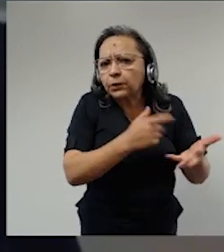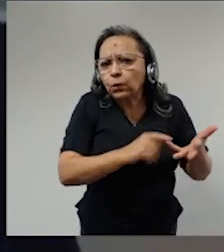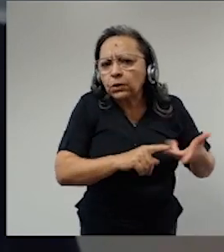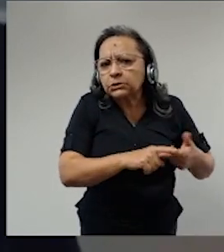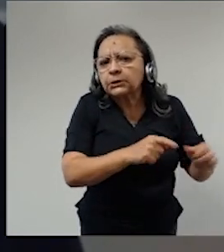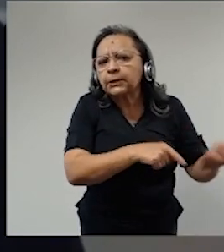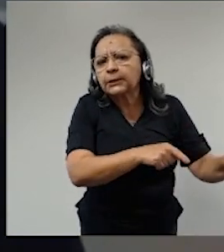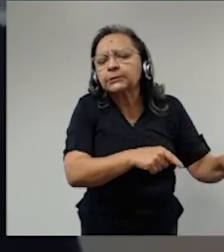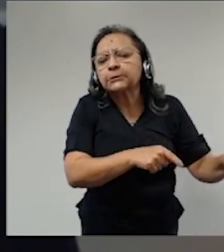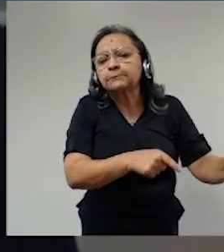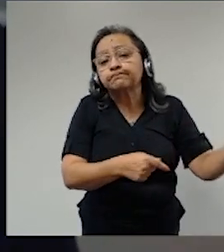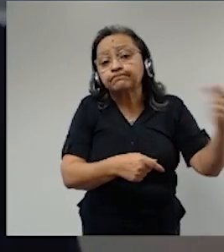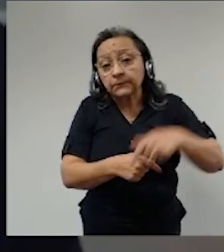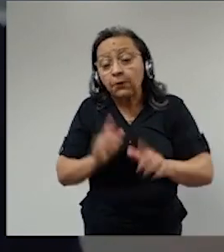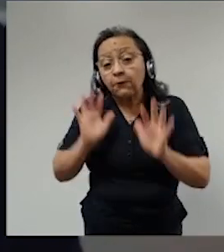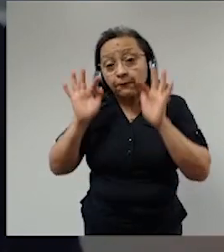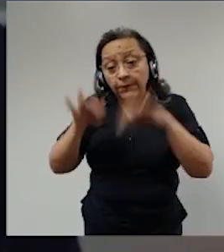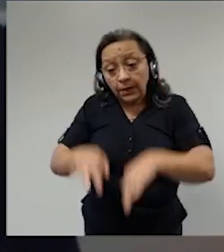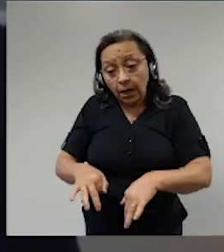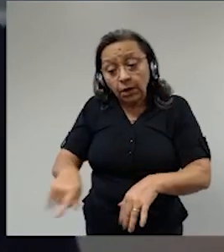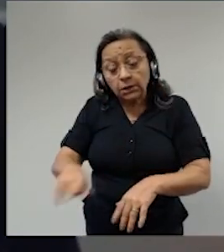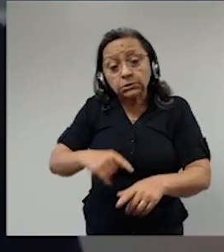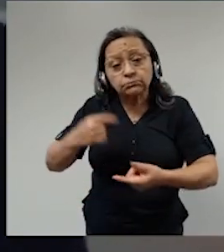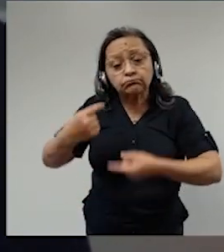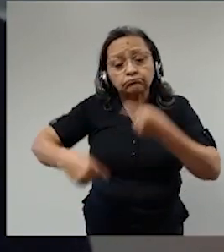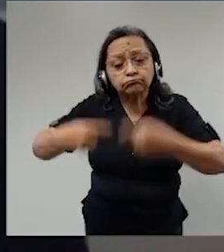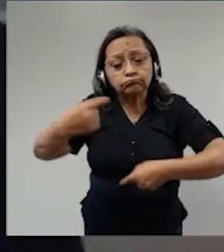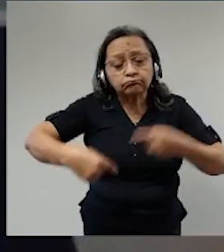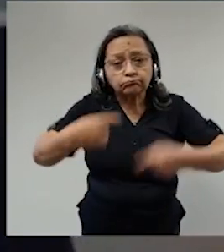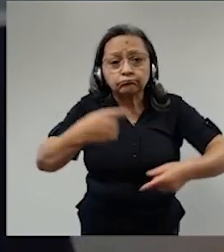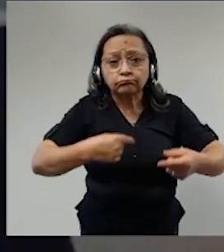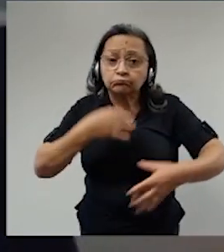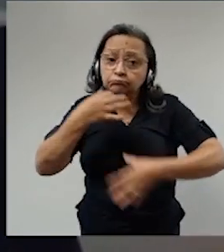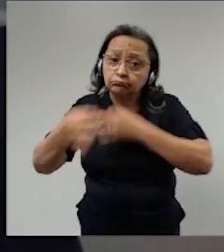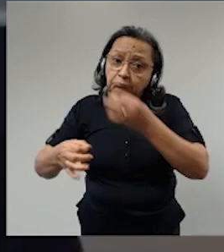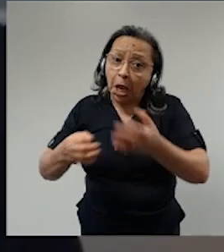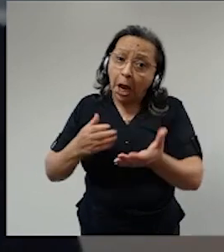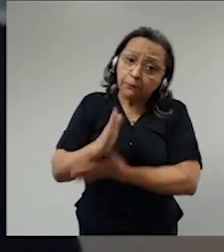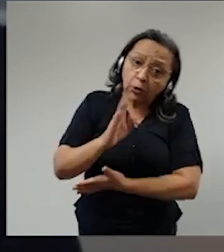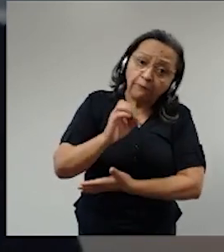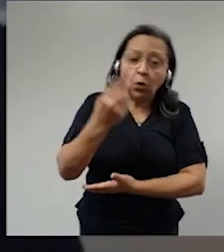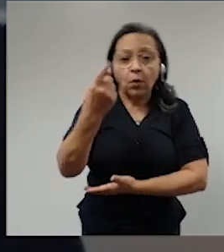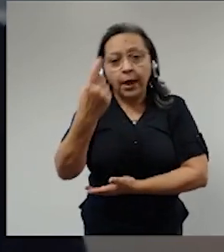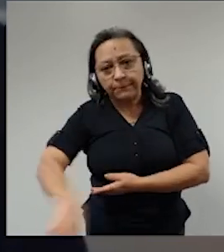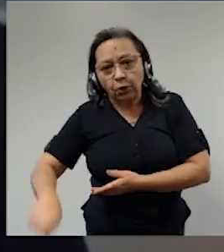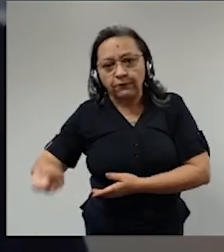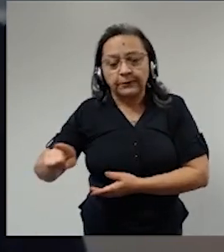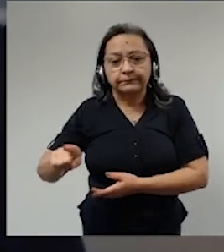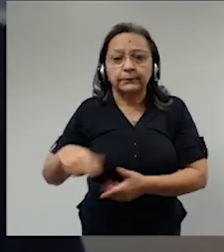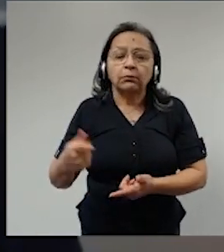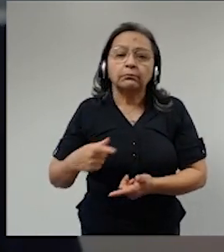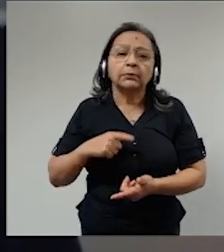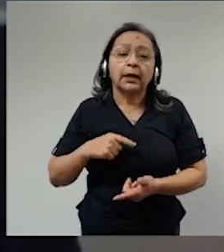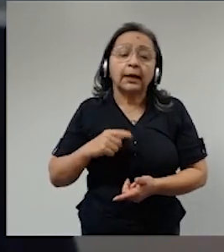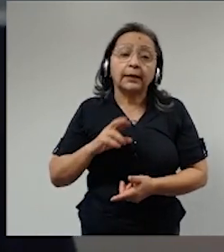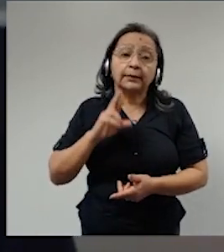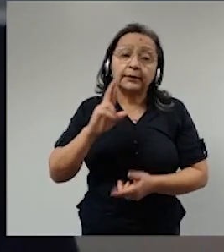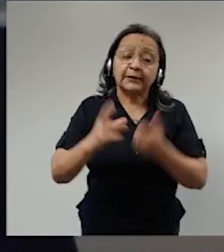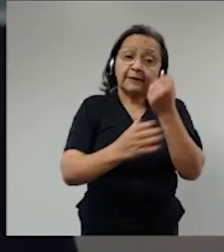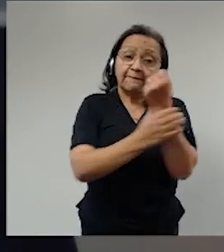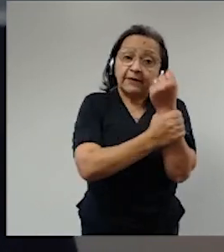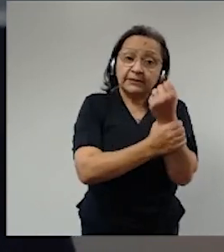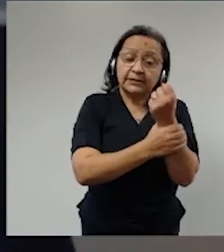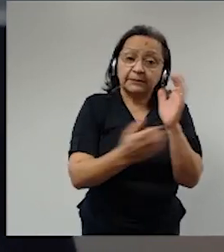ao final, proferem uma decisão de deferimento ou indeferimento. A beleza do sistema de patentes é que ele é uma barganha